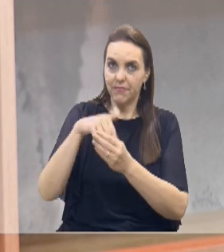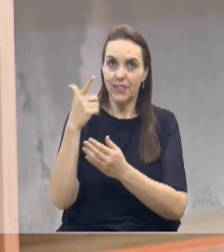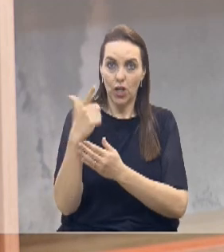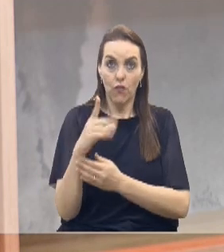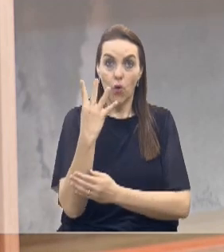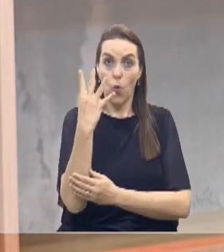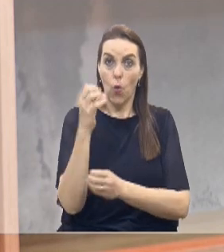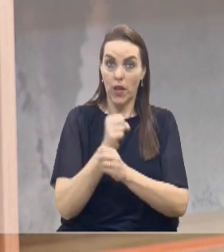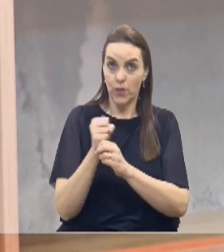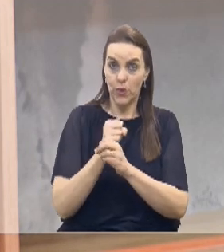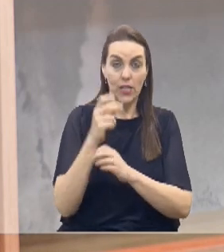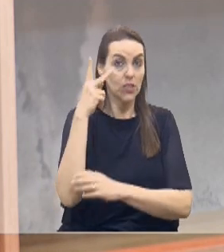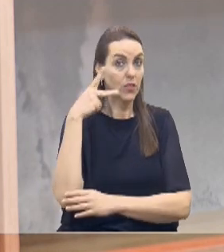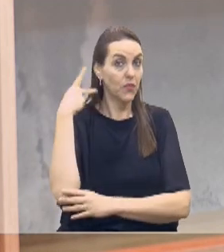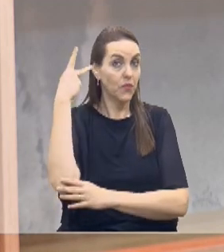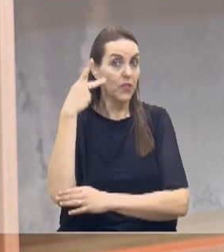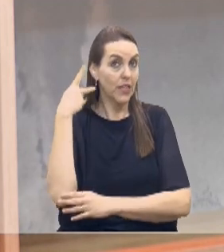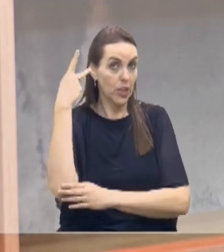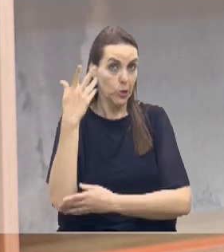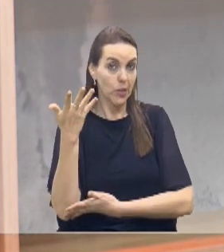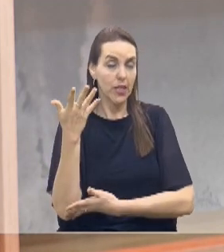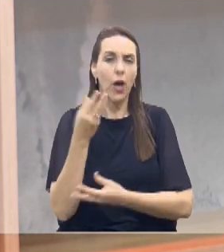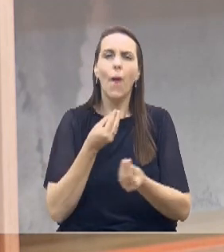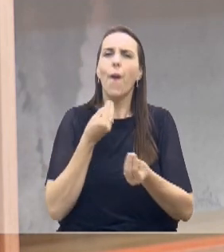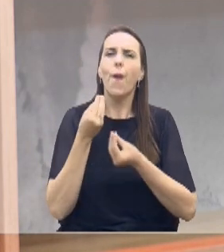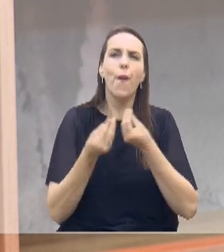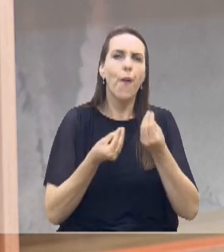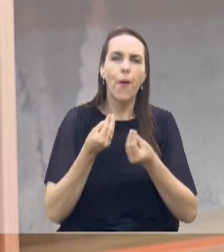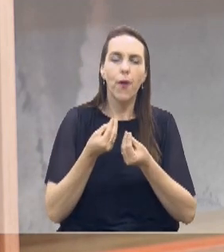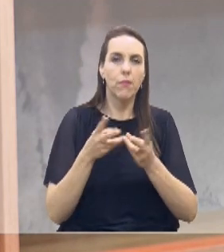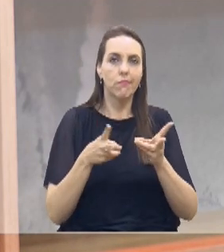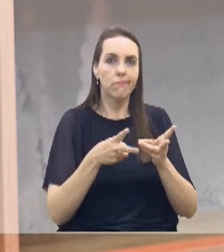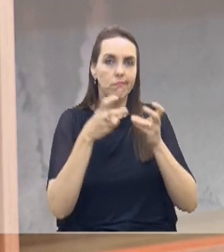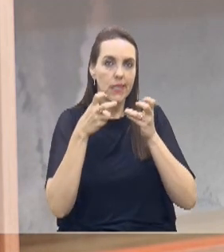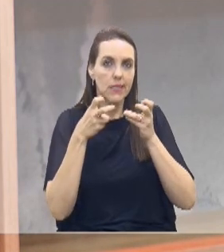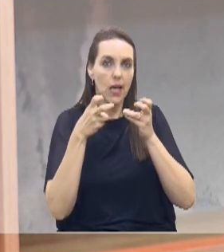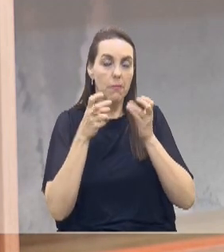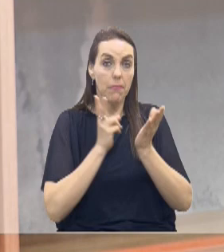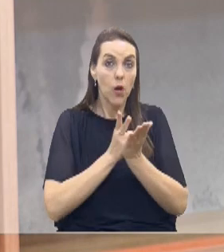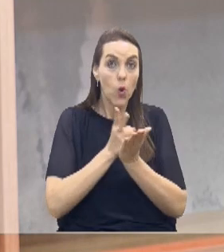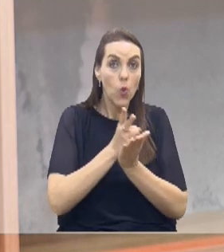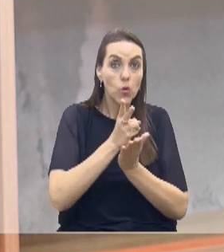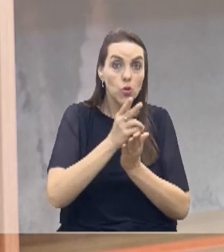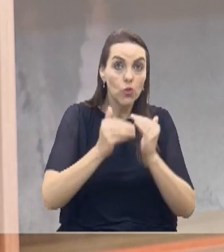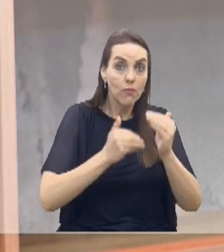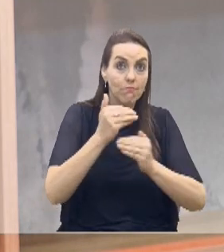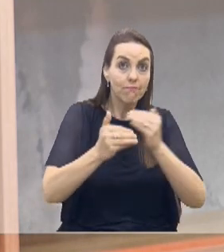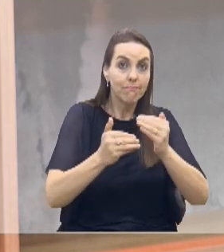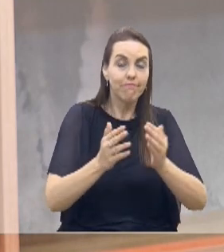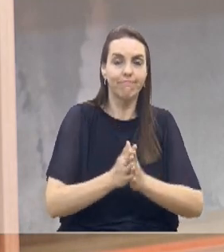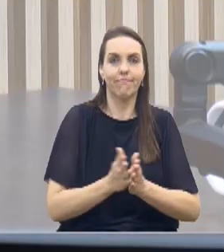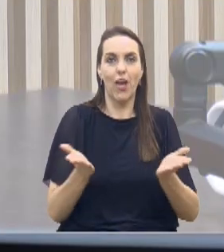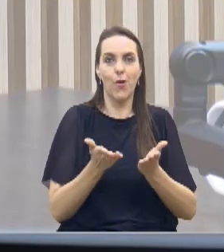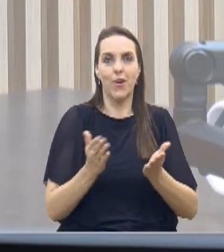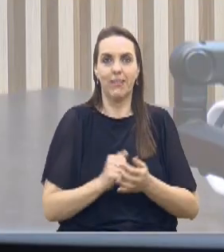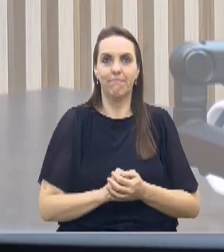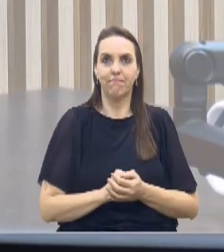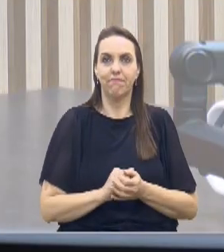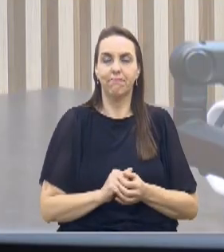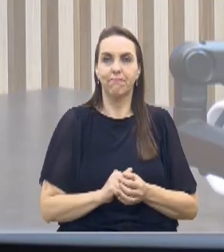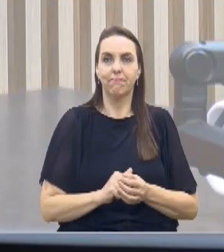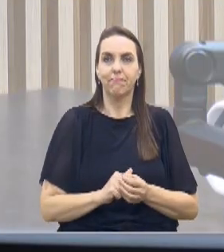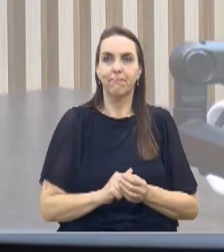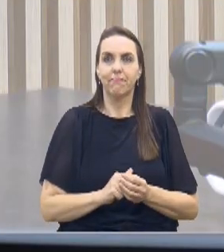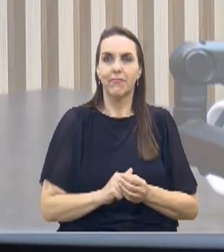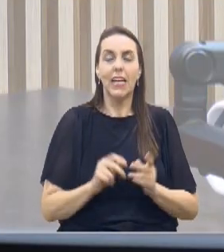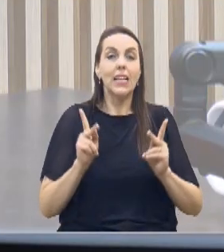vereadora, em princípio. Como é que a senhora vê a sequência de mandato no âmbito da casa? Eu acho que o que as pessoas